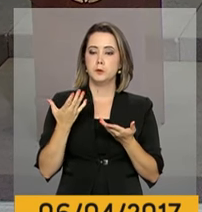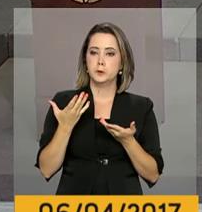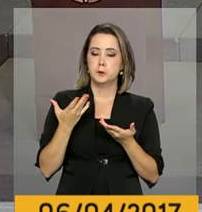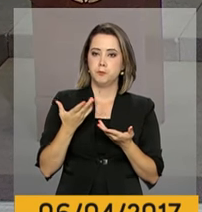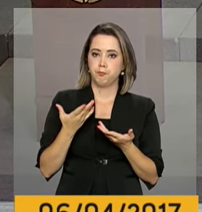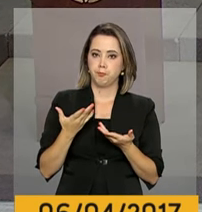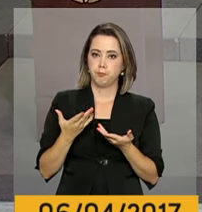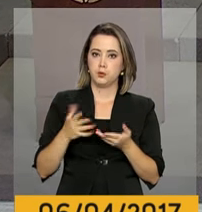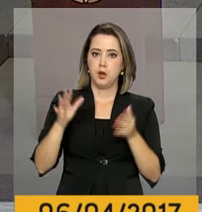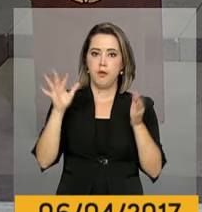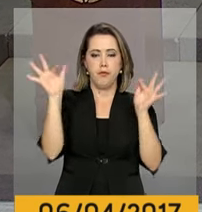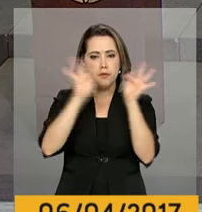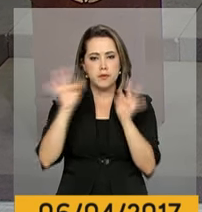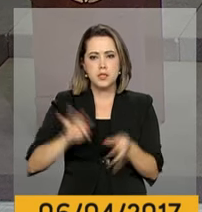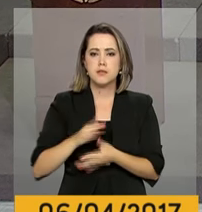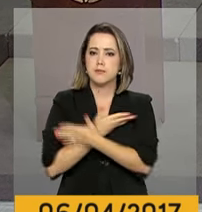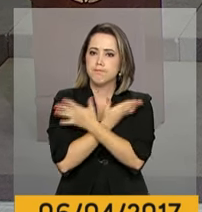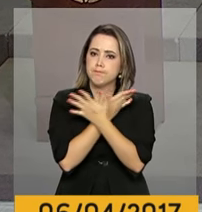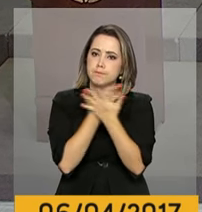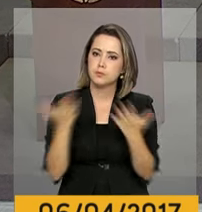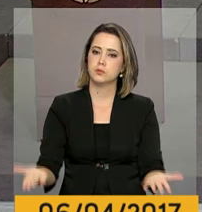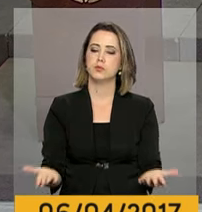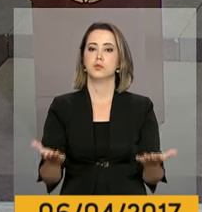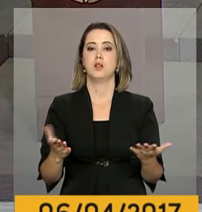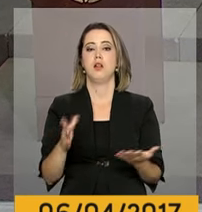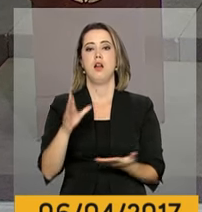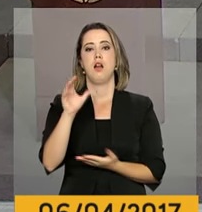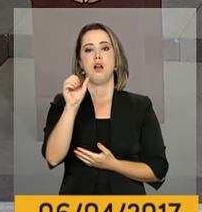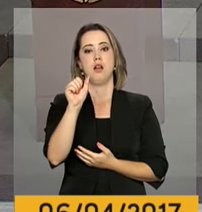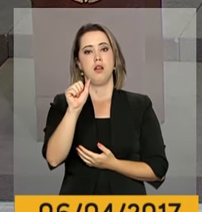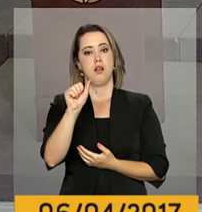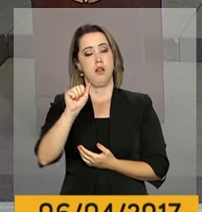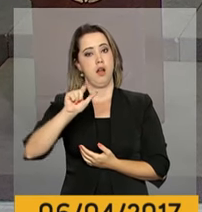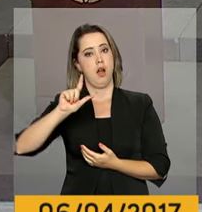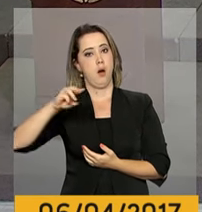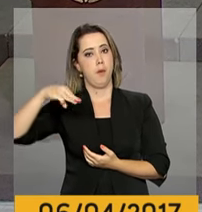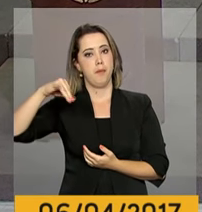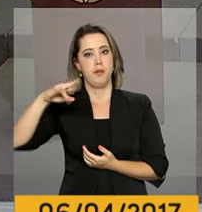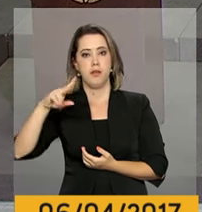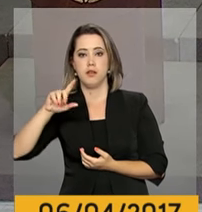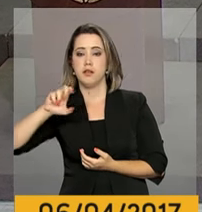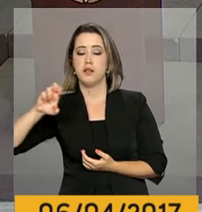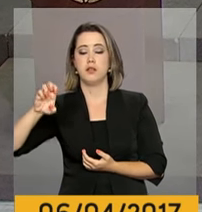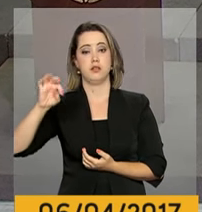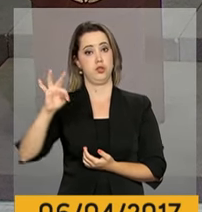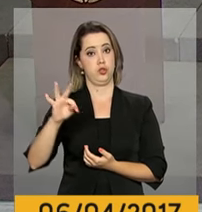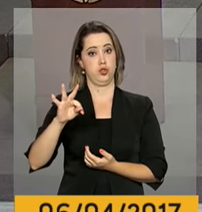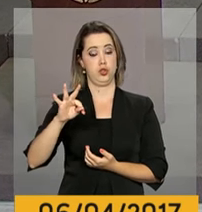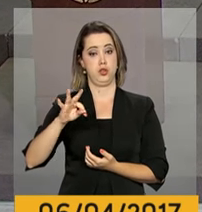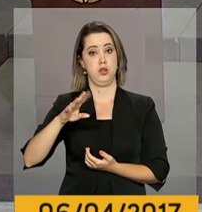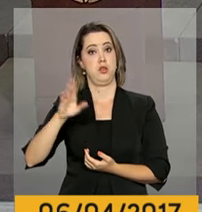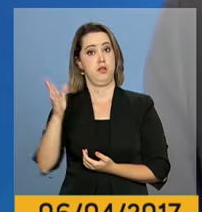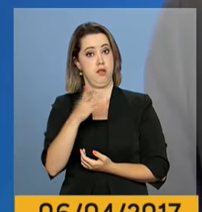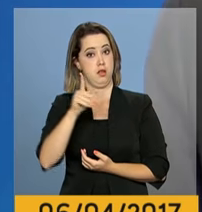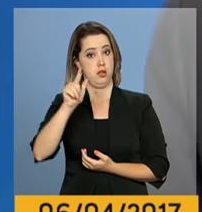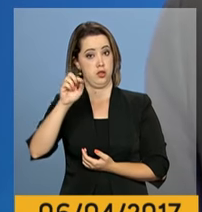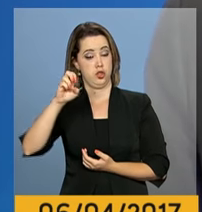calorosas felicitações aos almirantes, generais e brigadeiros